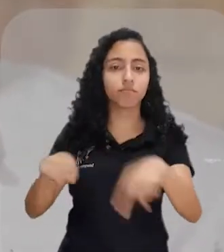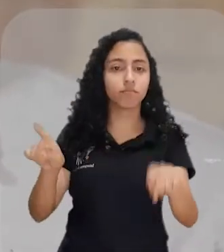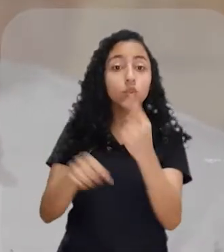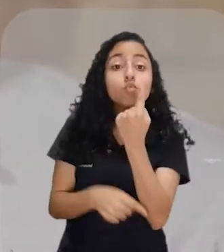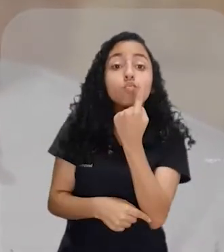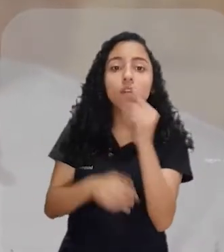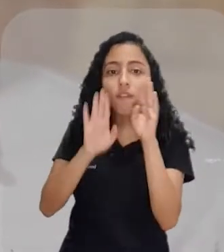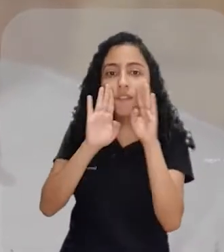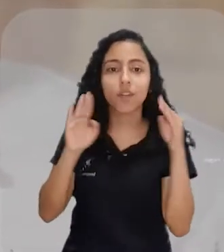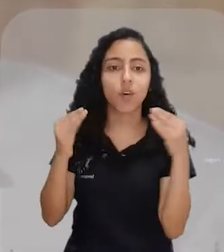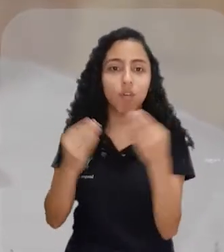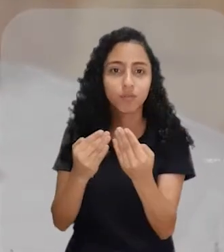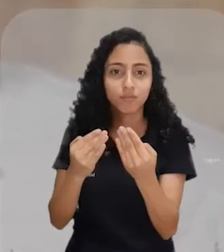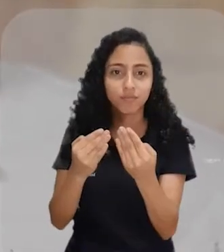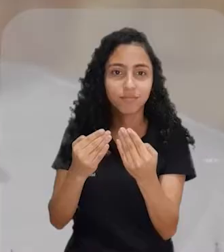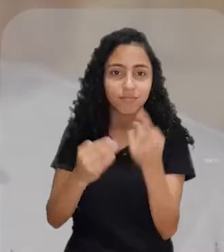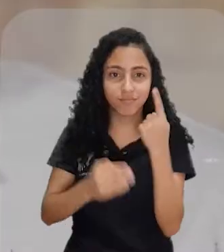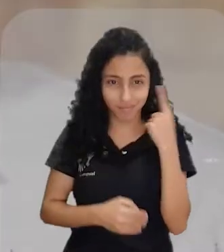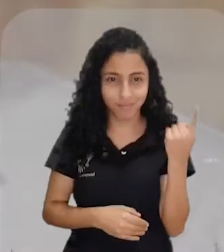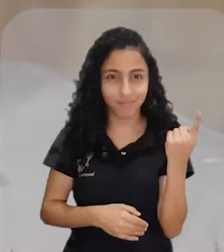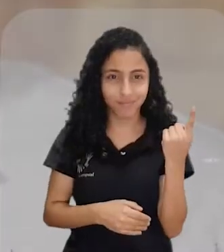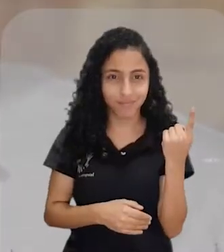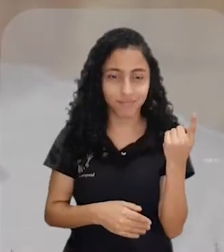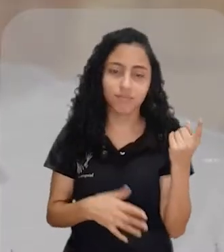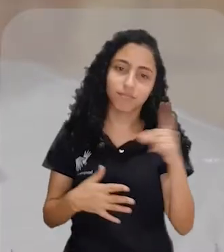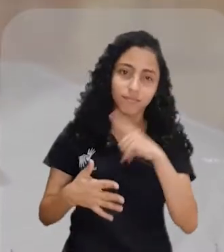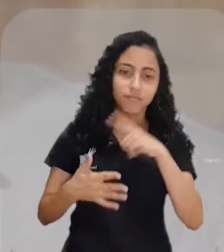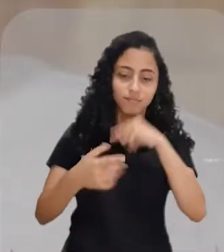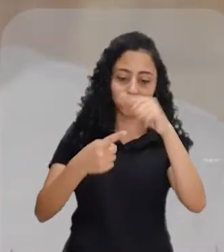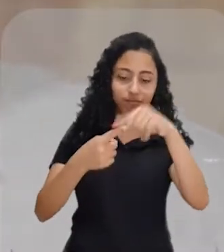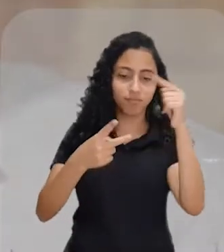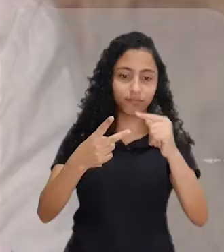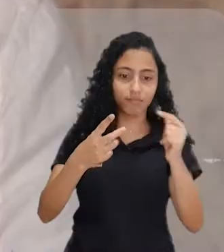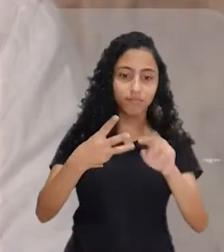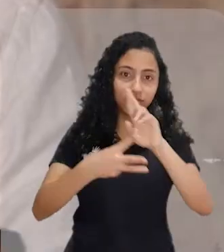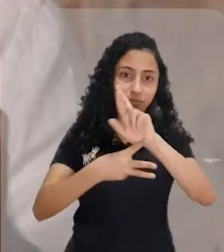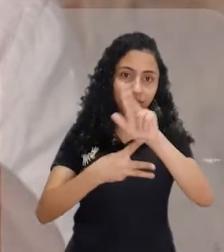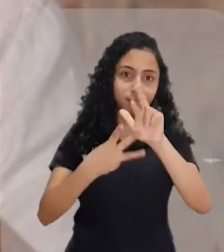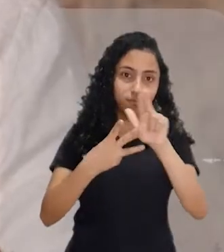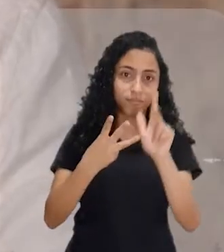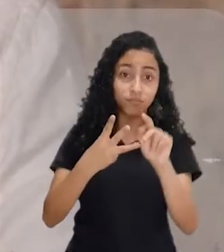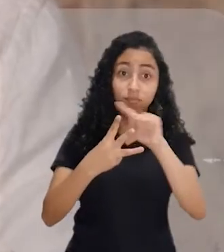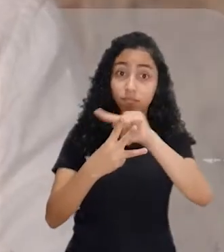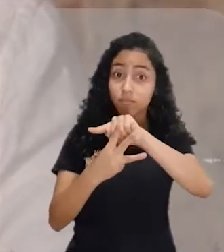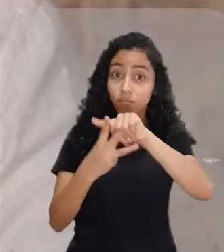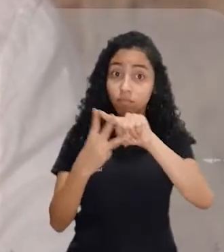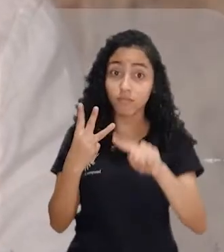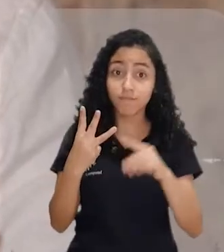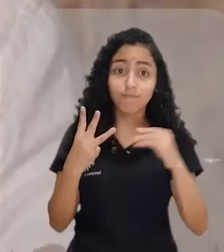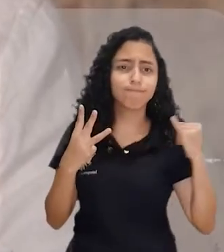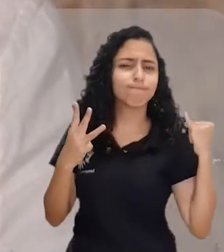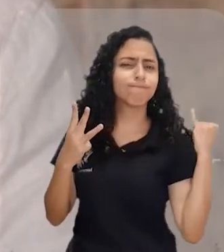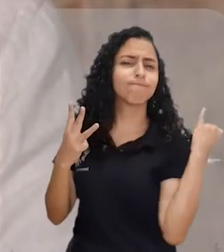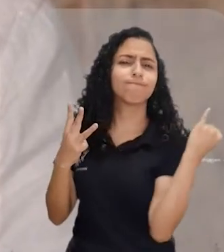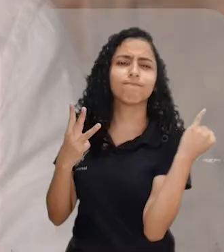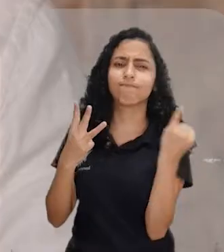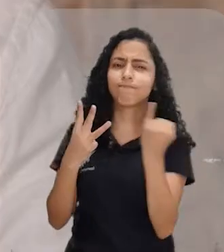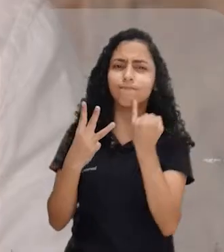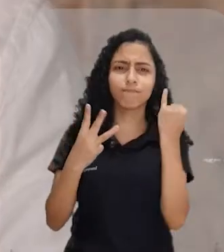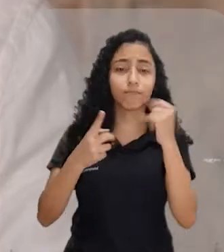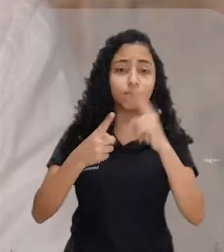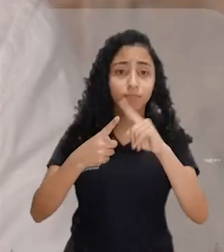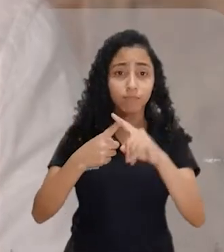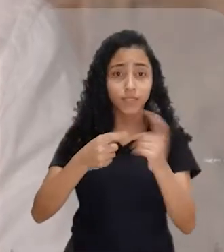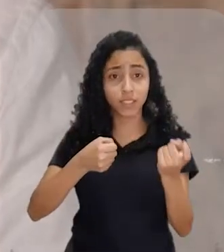em chegar o mais próximo possível do ecossistema de referência. Então, existem diferenças, todas as